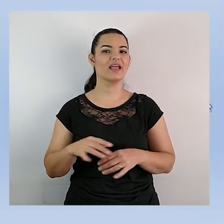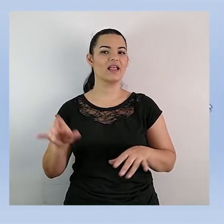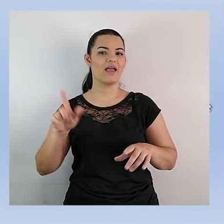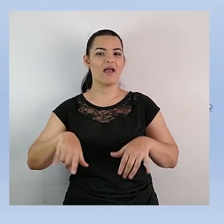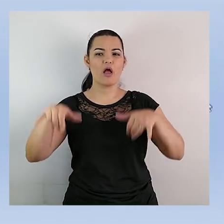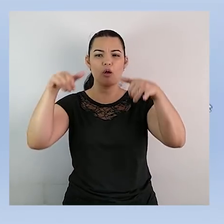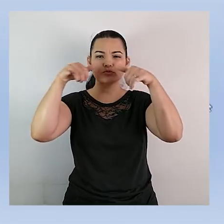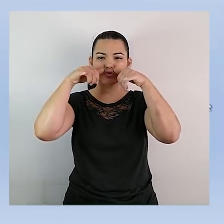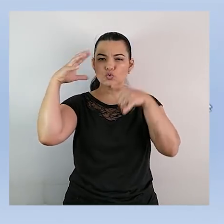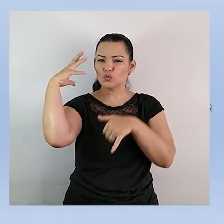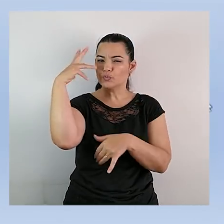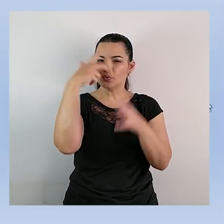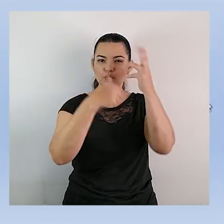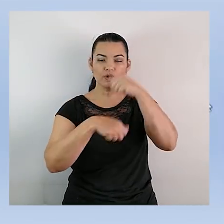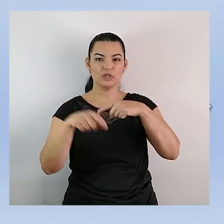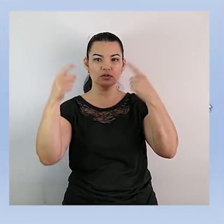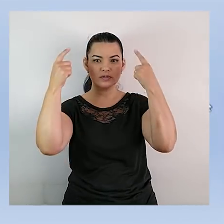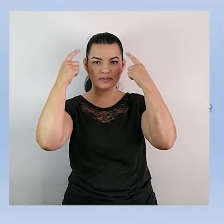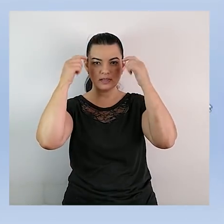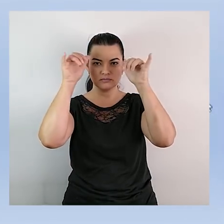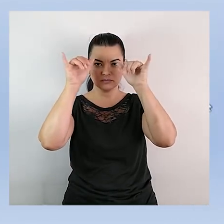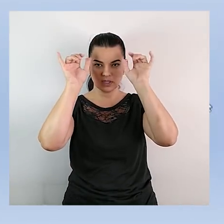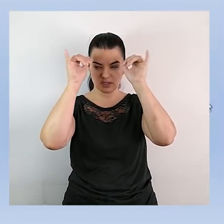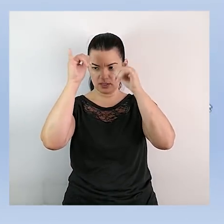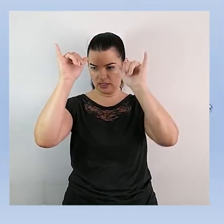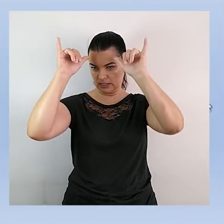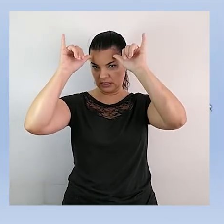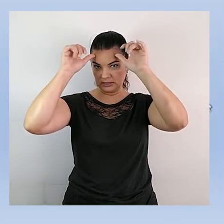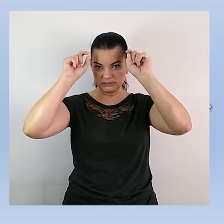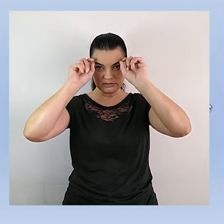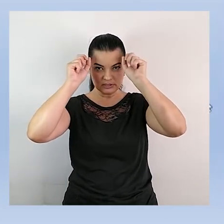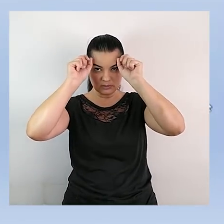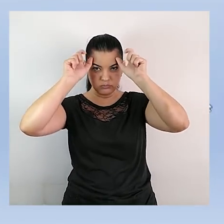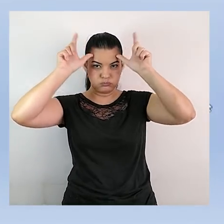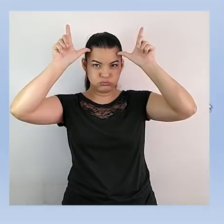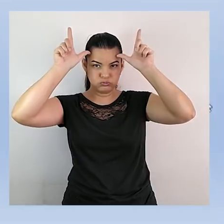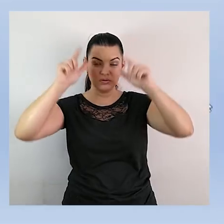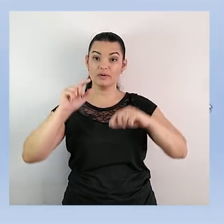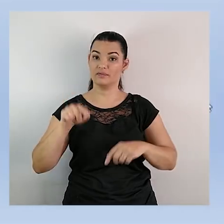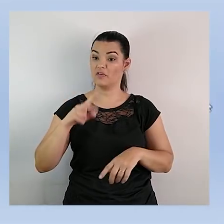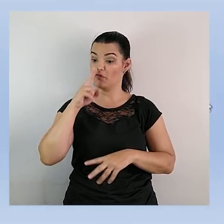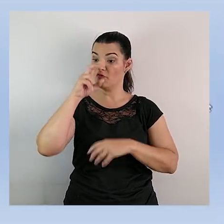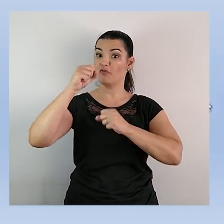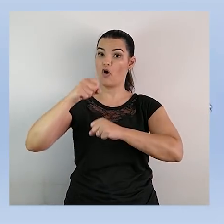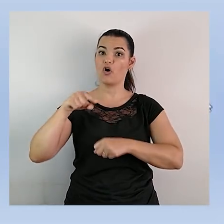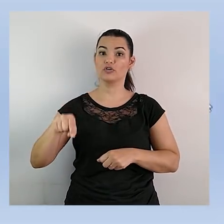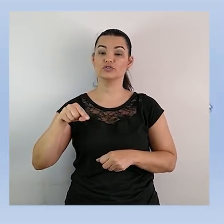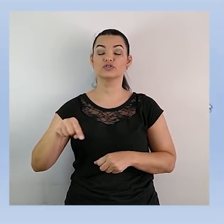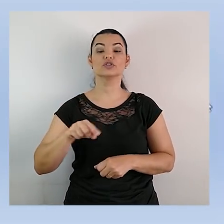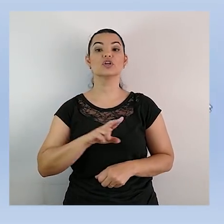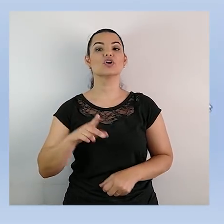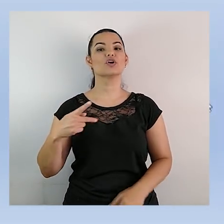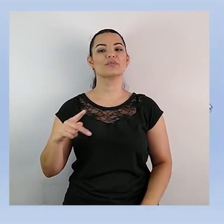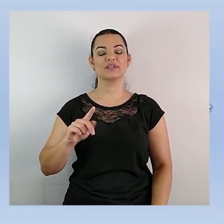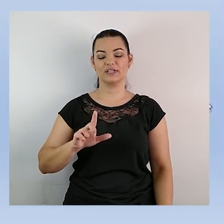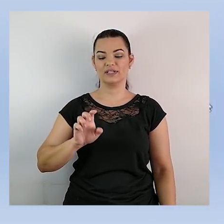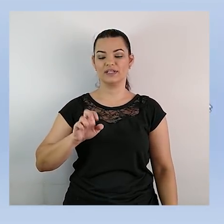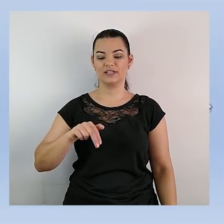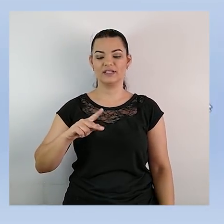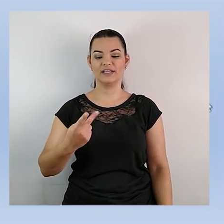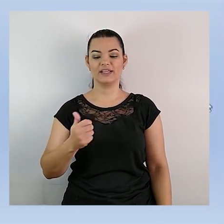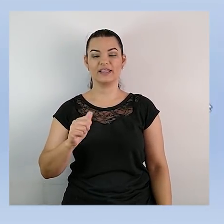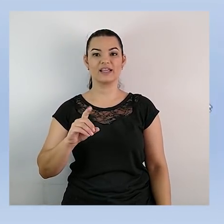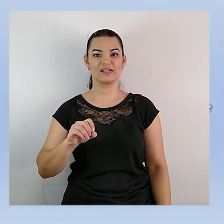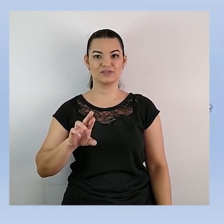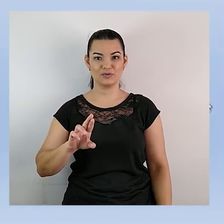né? Aqueles besouros bonitos, com aquelas antenas grandonas. Então esse daí, ele é bem forte. Ele é chamado de lenhador, ele